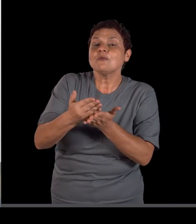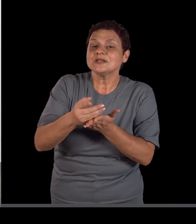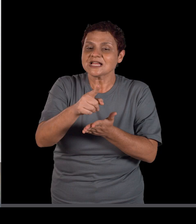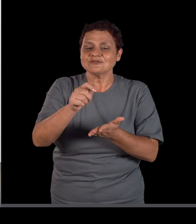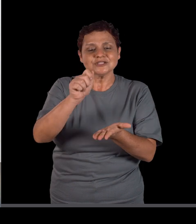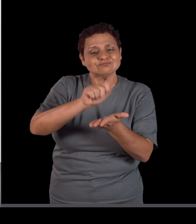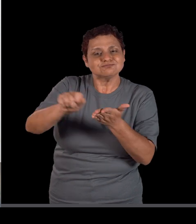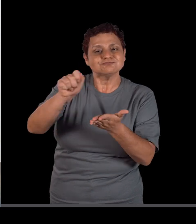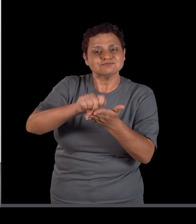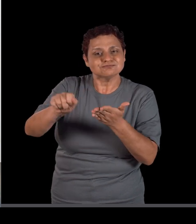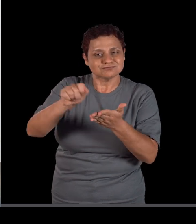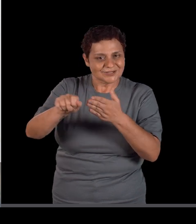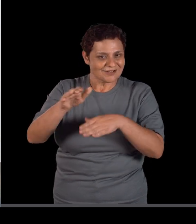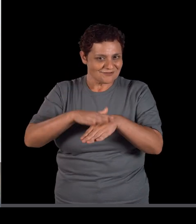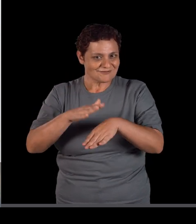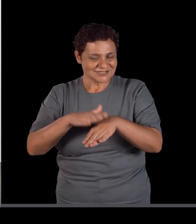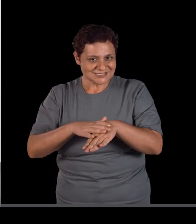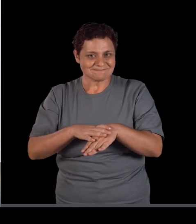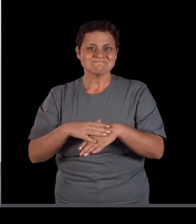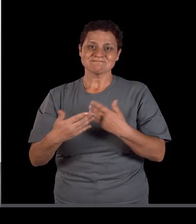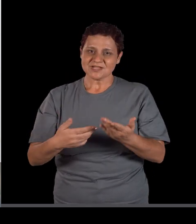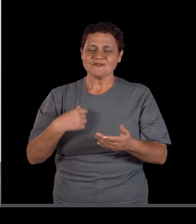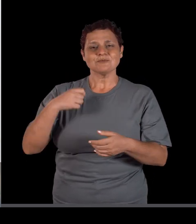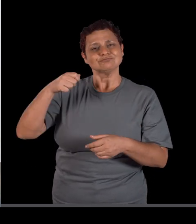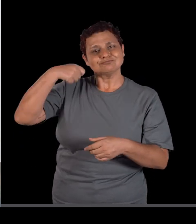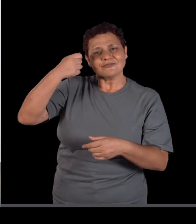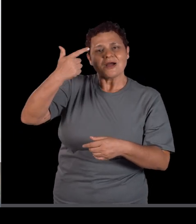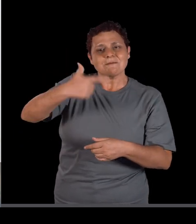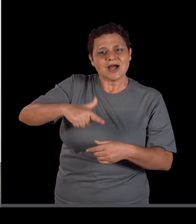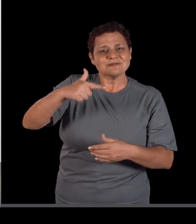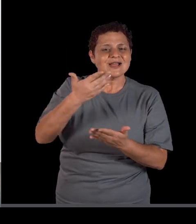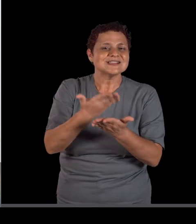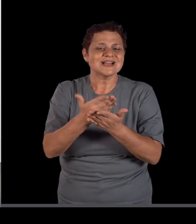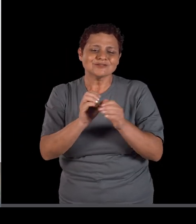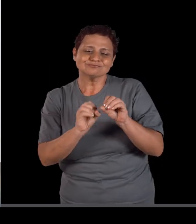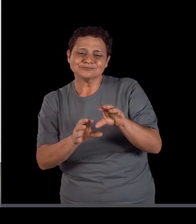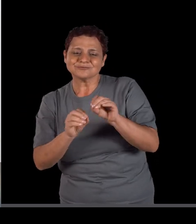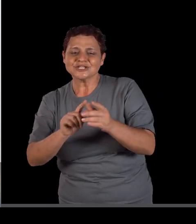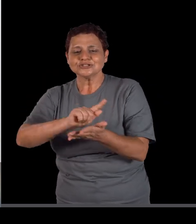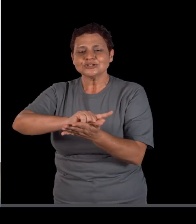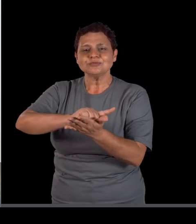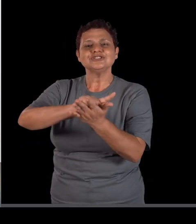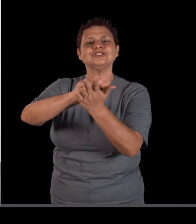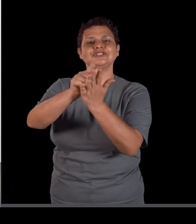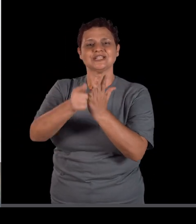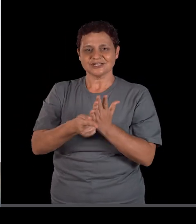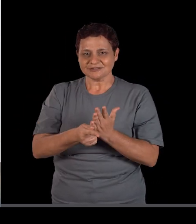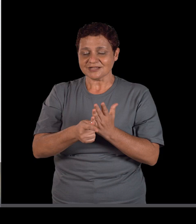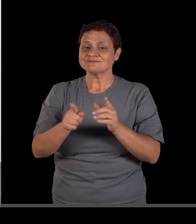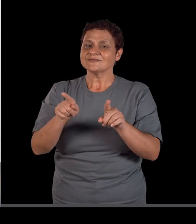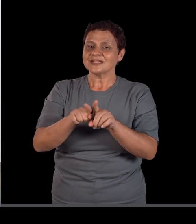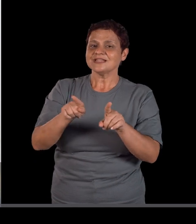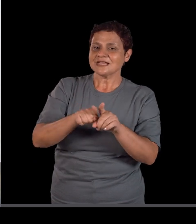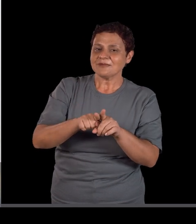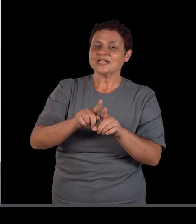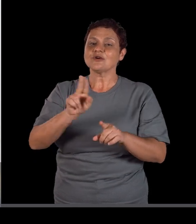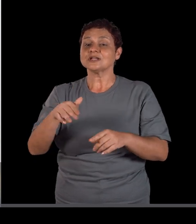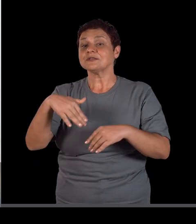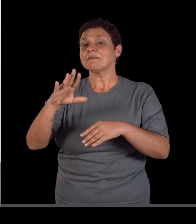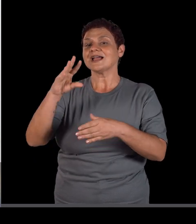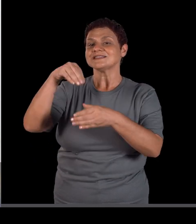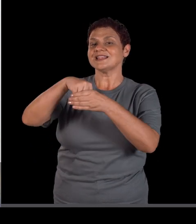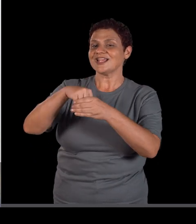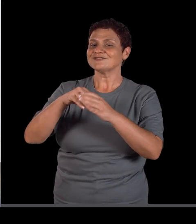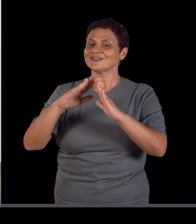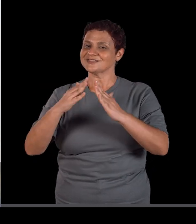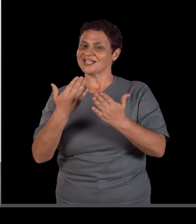introdução à produção textual. Então, a gente vai gravar mais aulas sobre os gêneros textuais mais trabalhados na escola